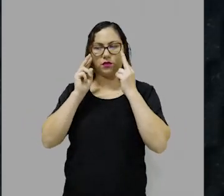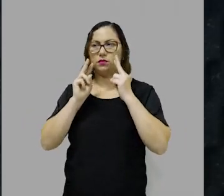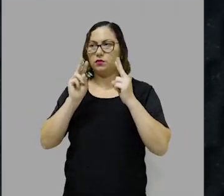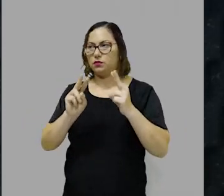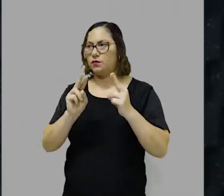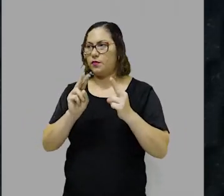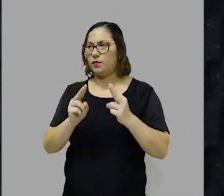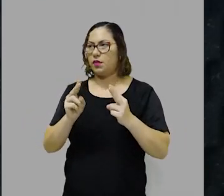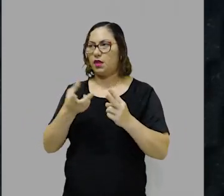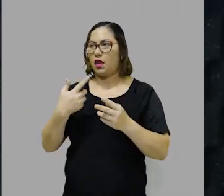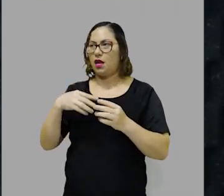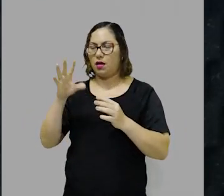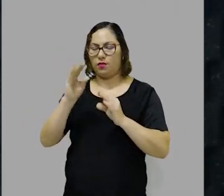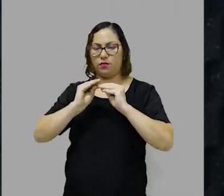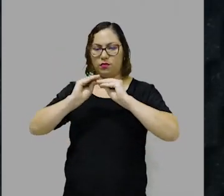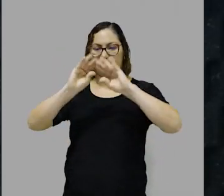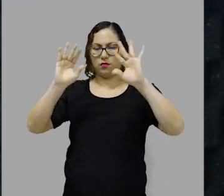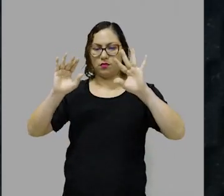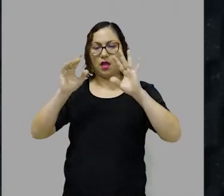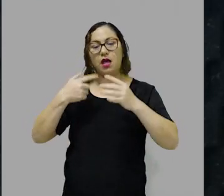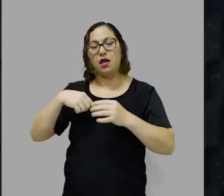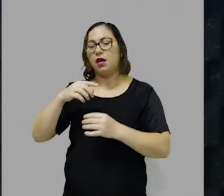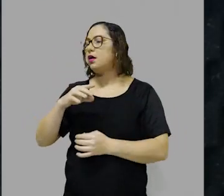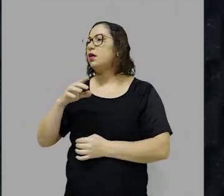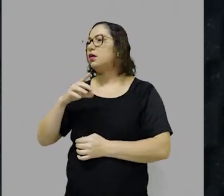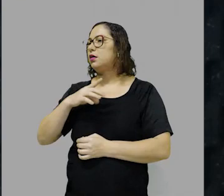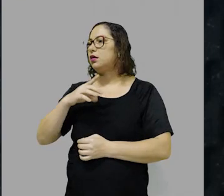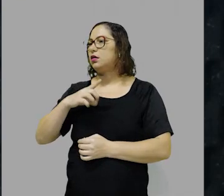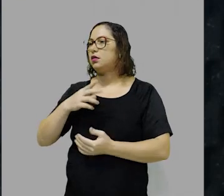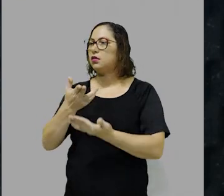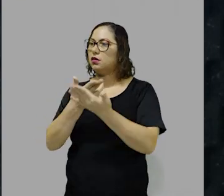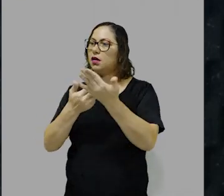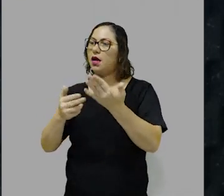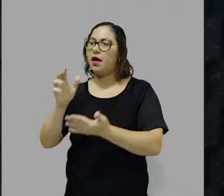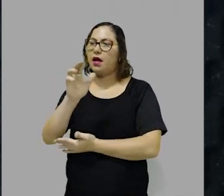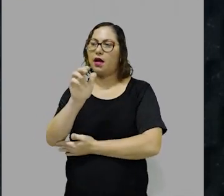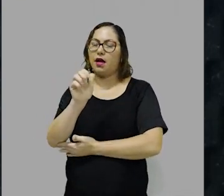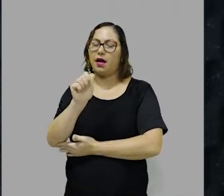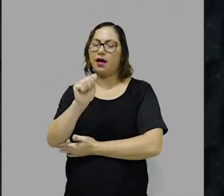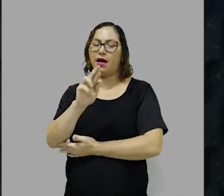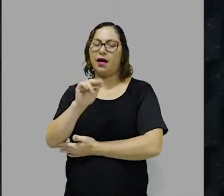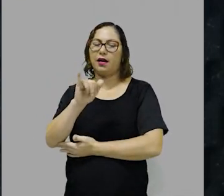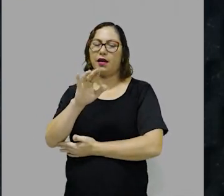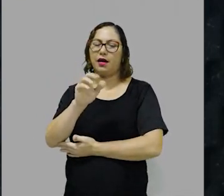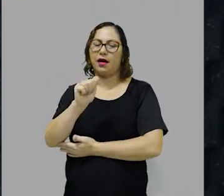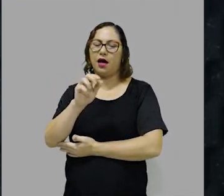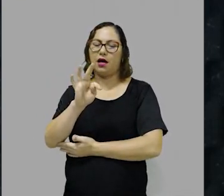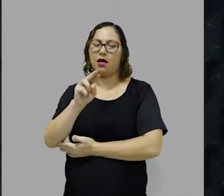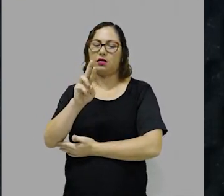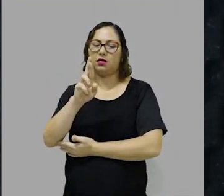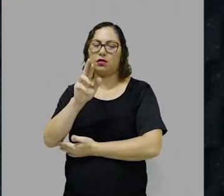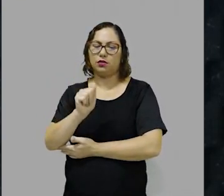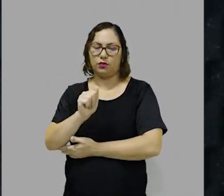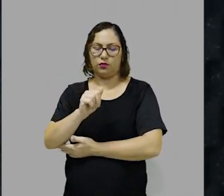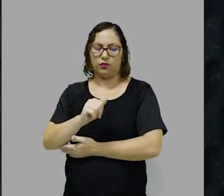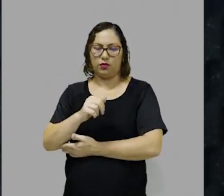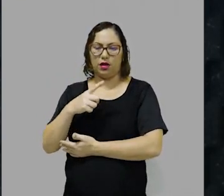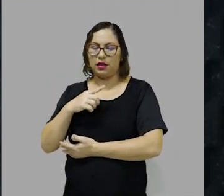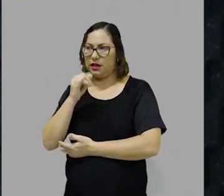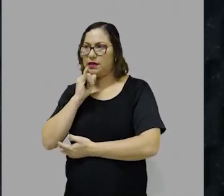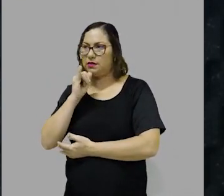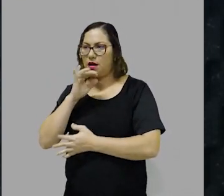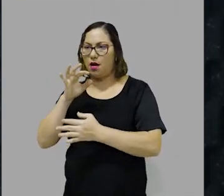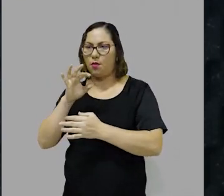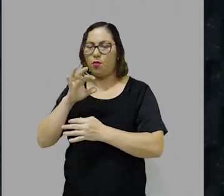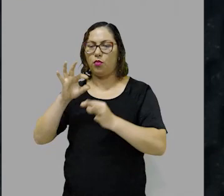Eu coloquei esse aspecto específico, mas não é o único. Ele trabalhava com caricatura e todos eles têm uma influência oriental muito grande. Os japoneses têm uma